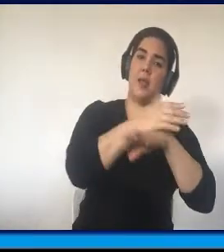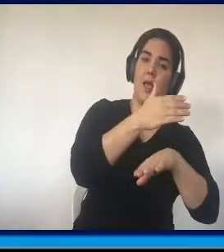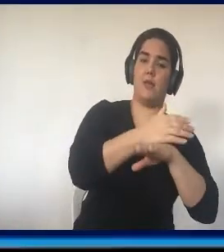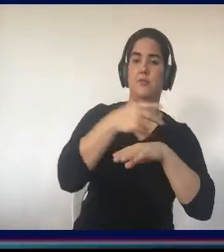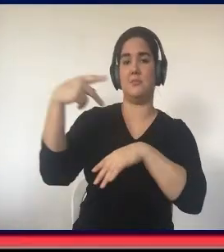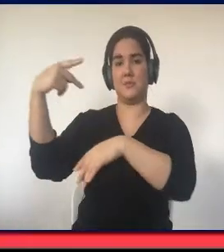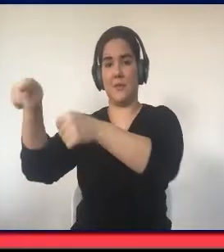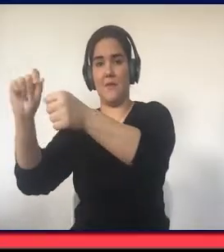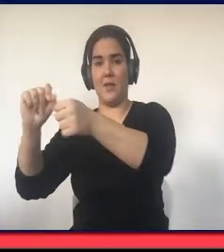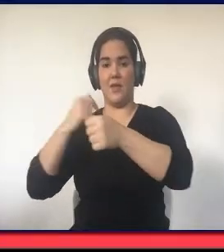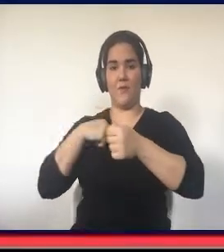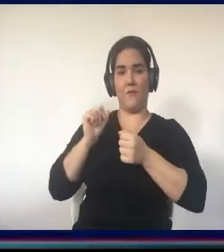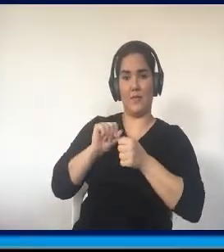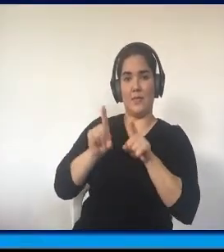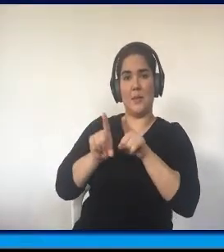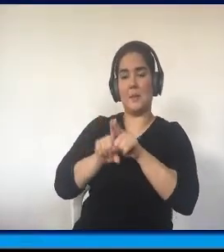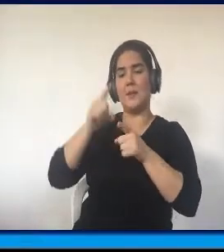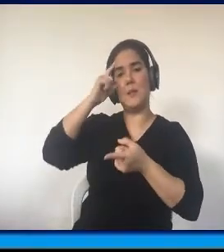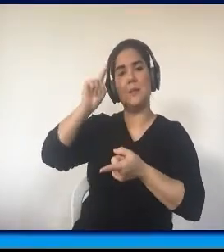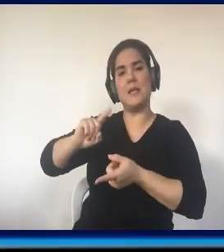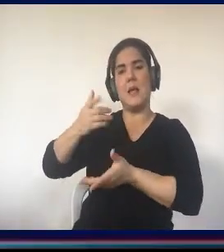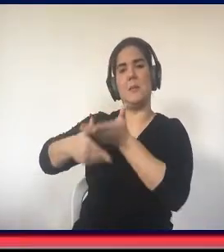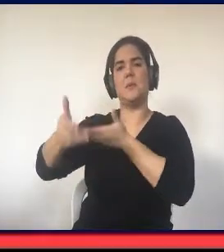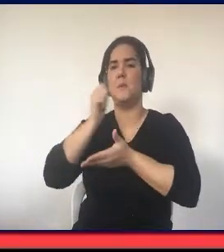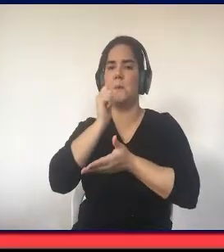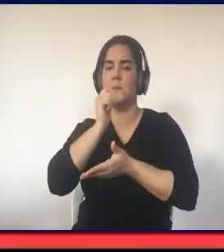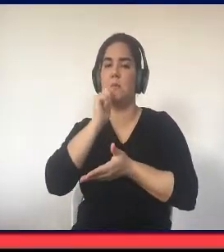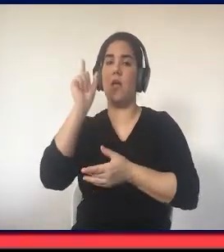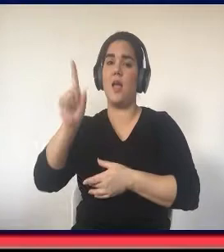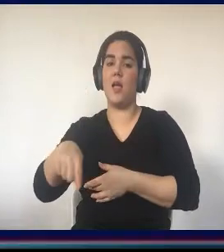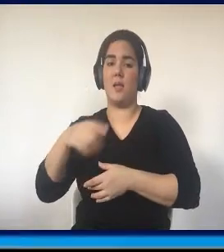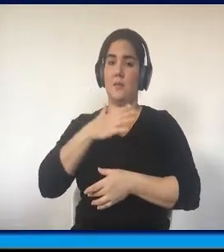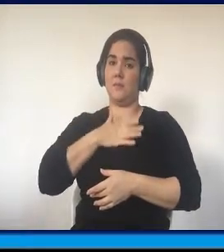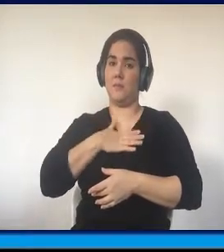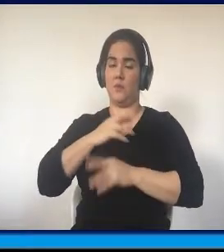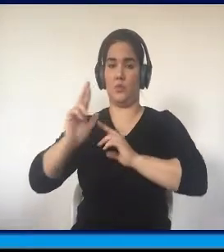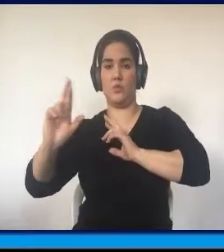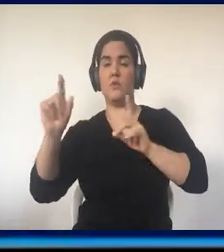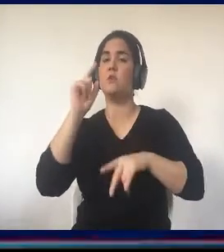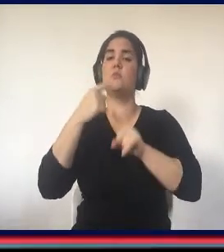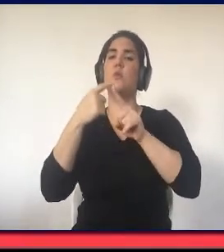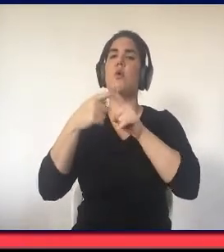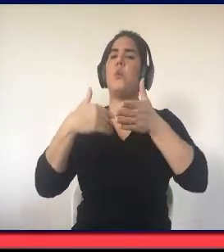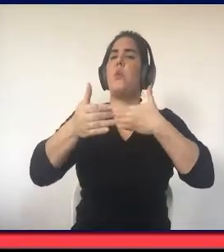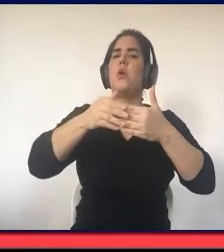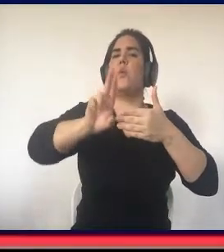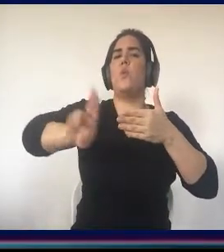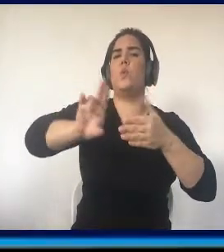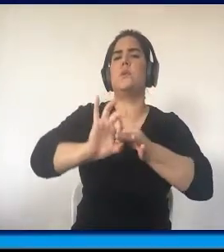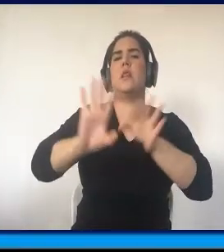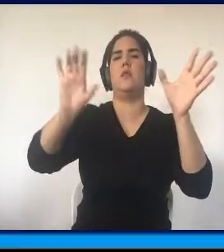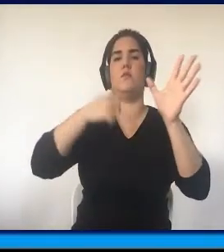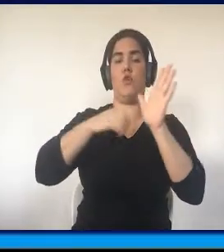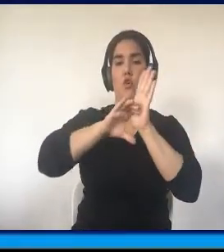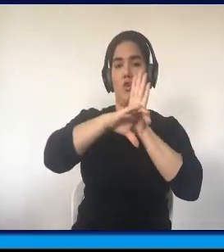meu não são só os jogos online, é utilizar qualquer ferramenta. E aí, no próprio conceito que eu escrevi lá em 2013,